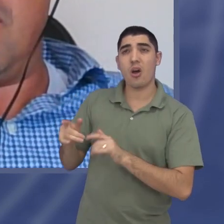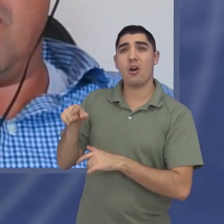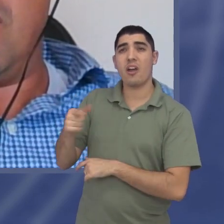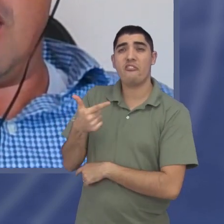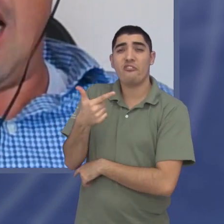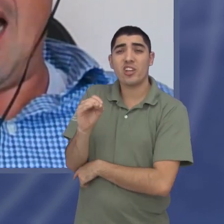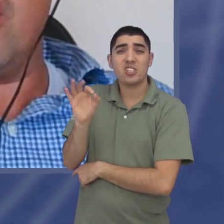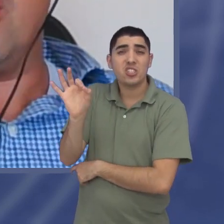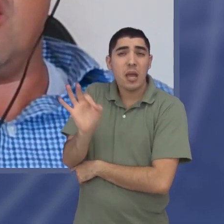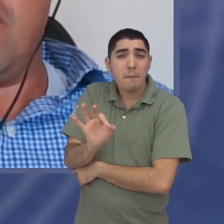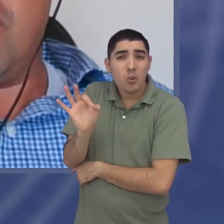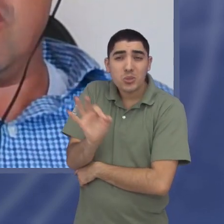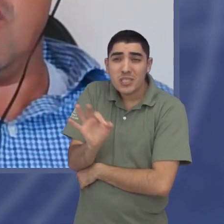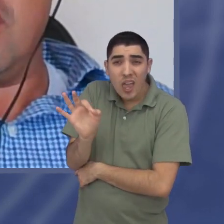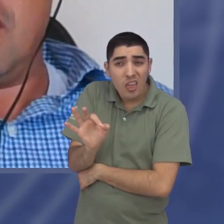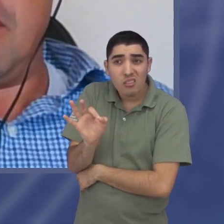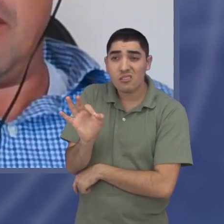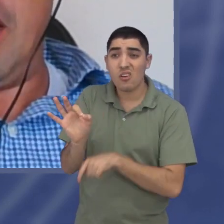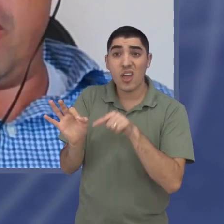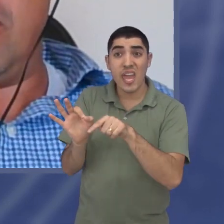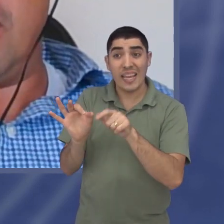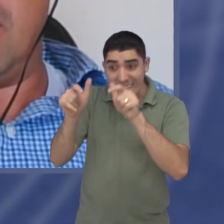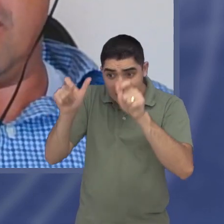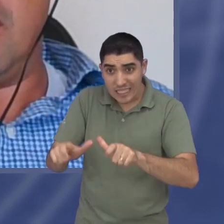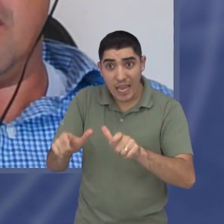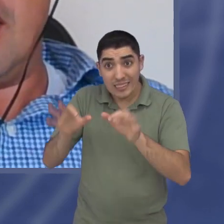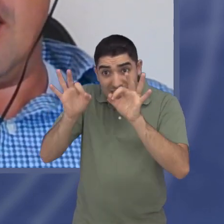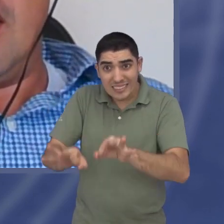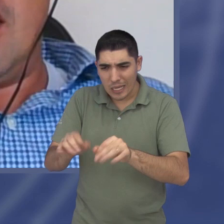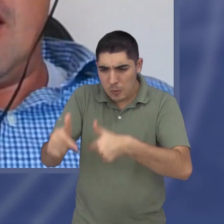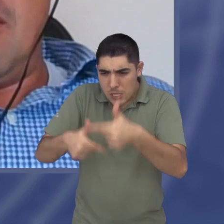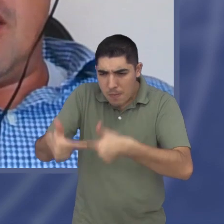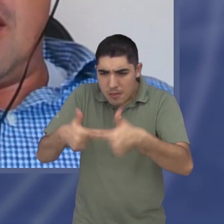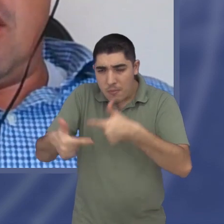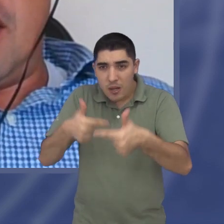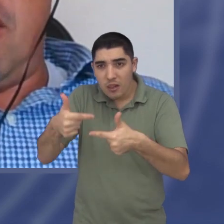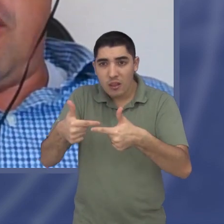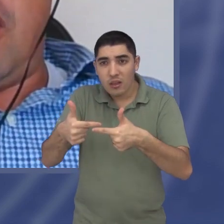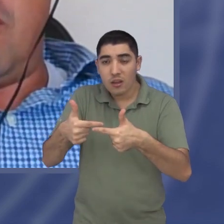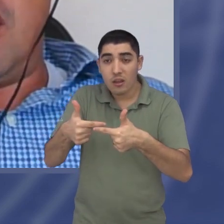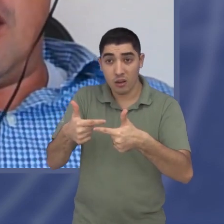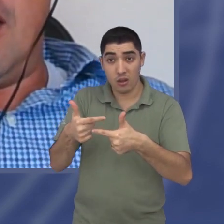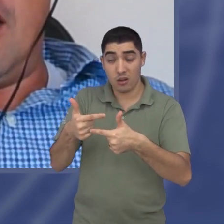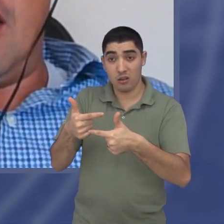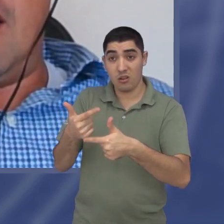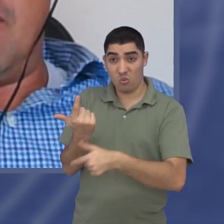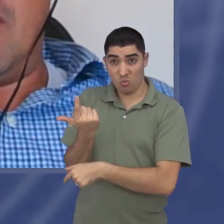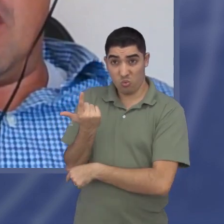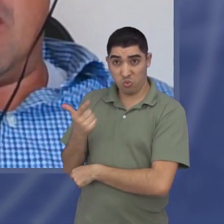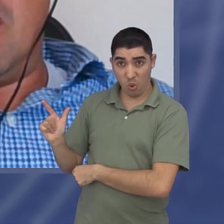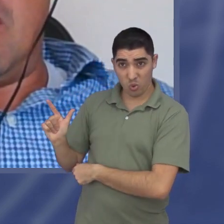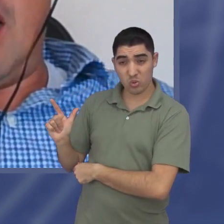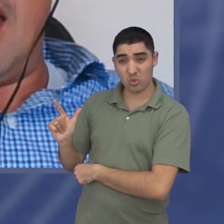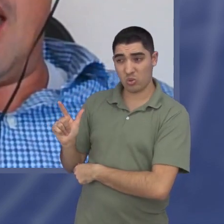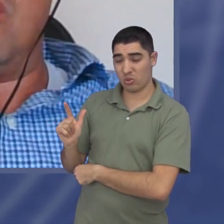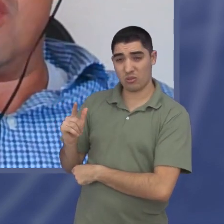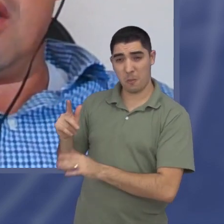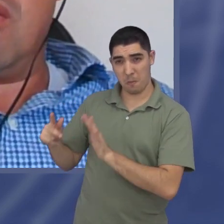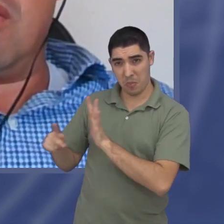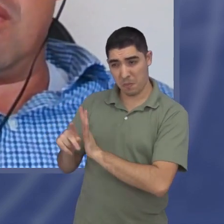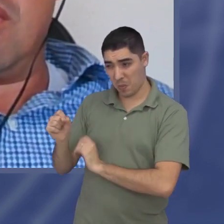é um tempo ativo para a produção. Né? Pensando dessa forma,